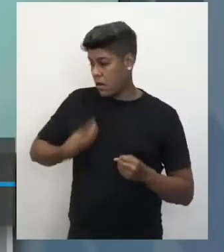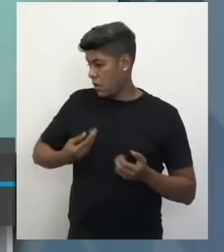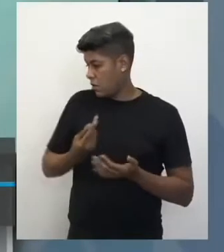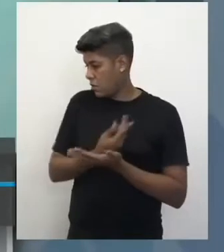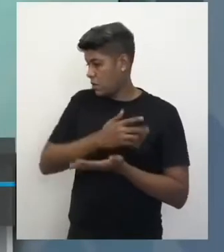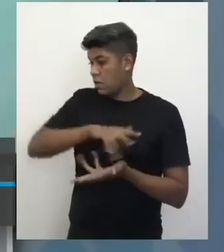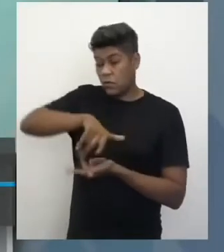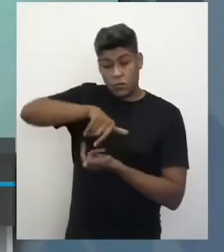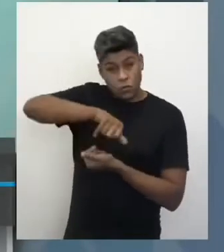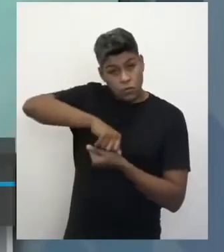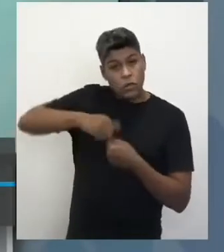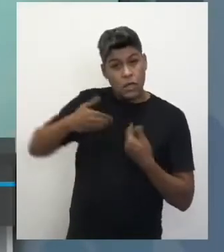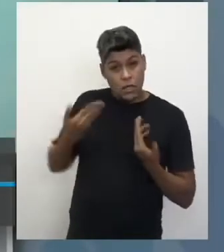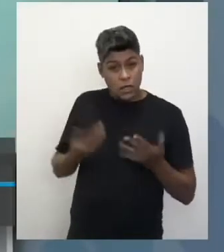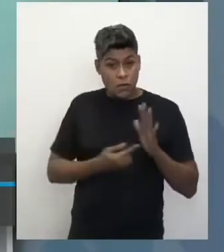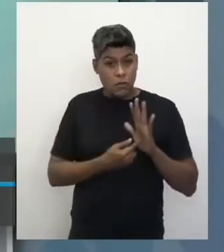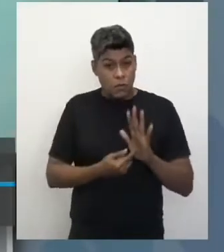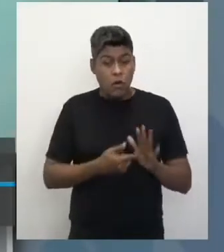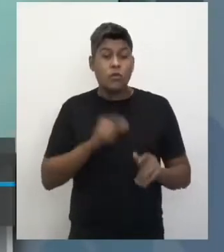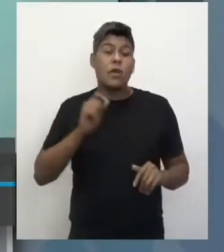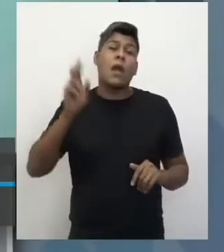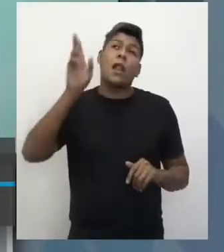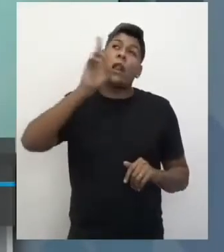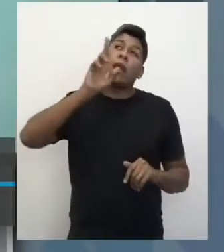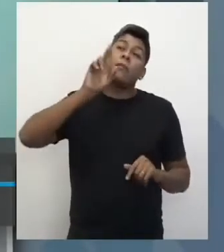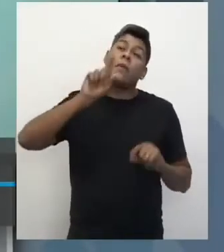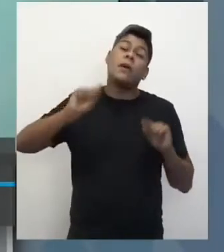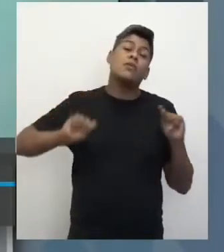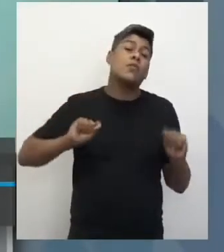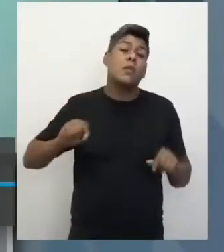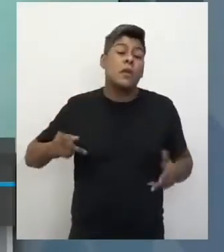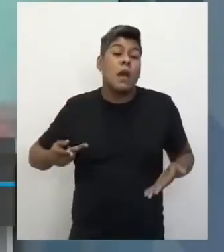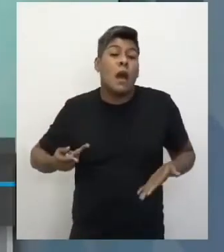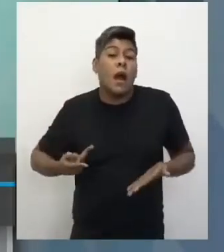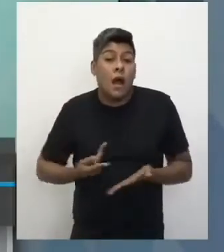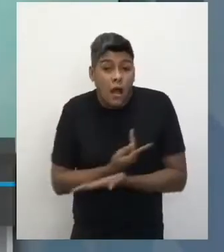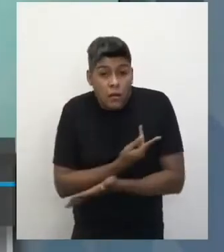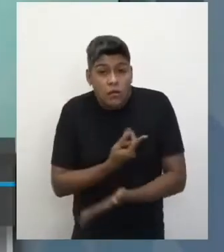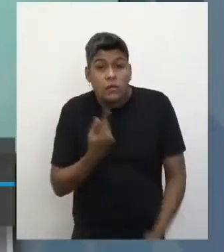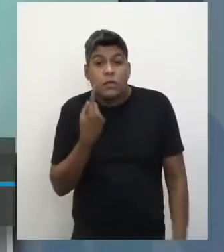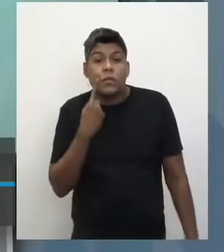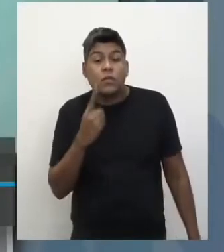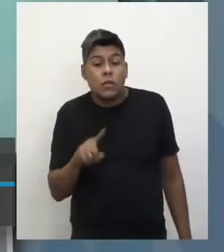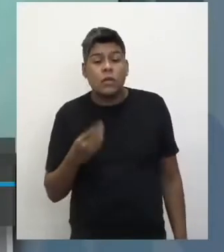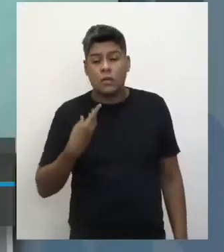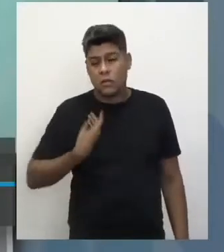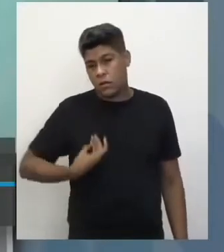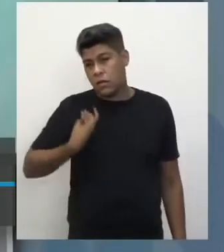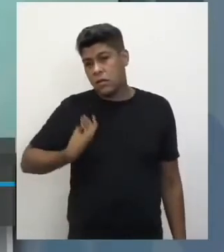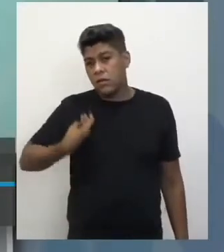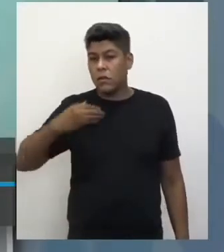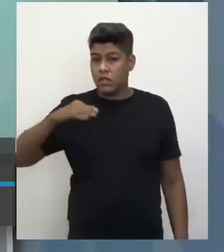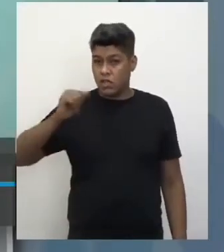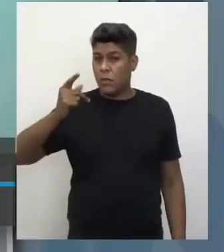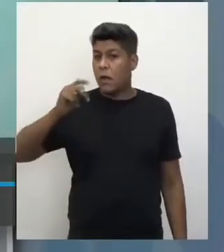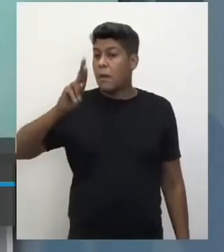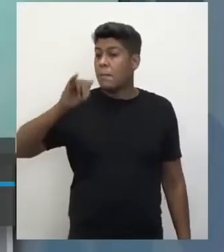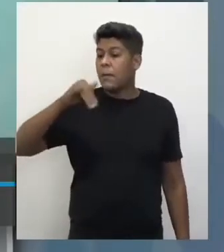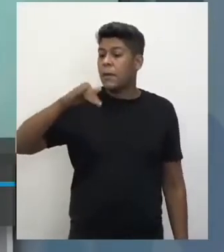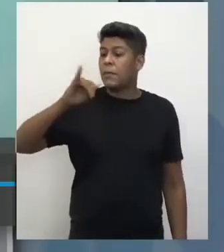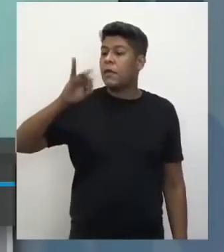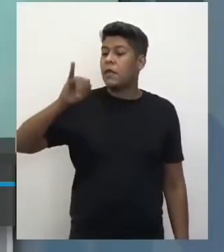Então ela vai nos remeter a uma vaga lembrança do que pode vir a ter sido um dia um ser vivo primitivo. Mas esse ser vivo que